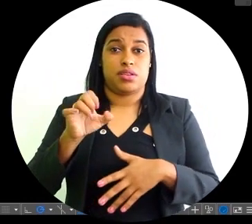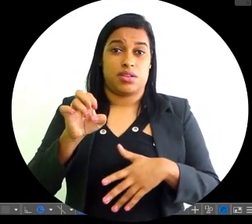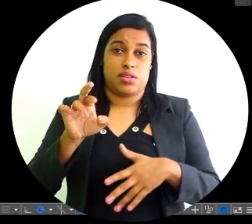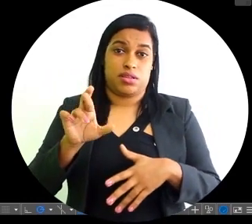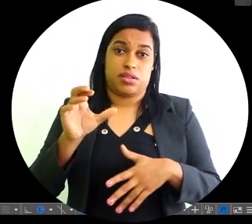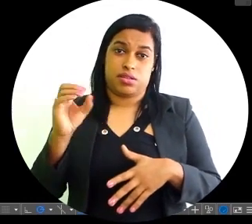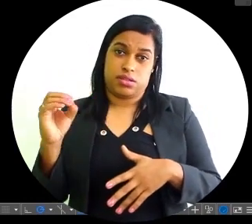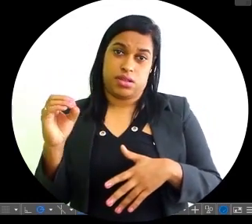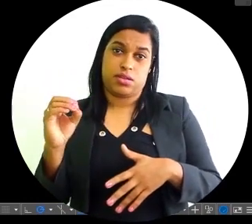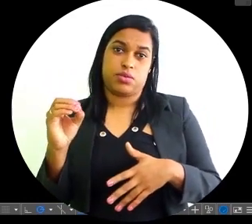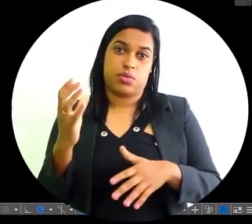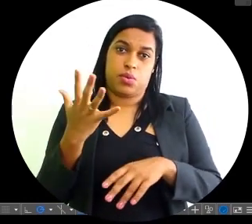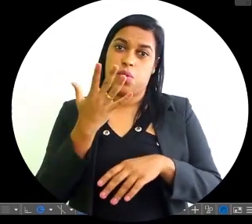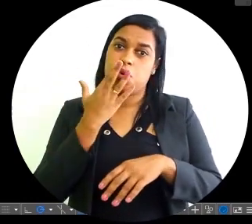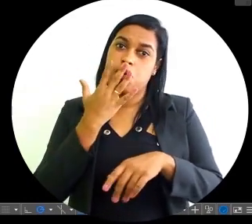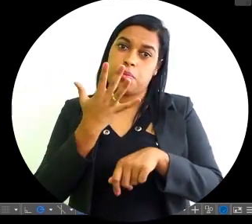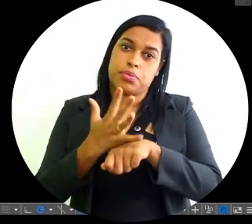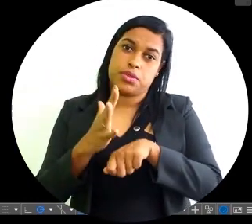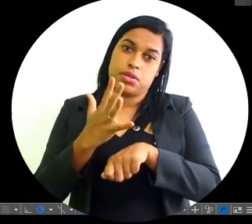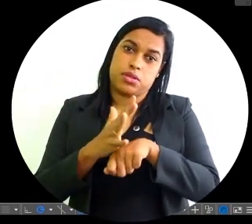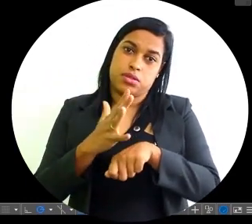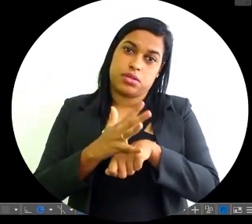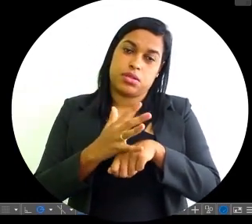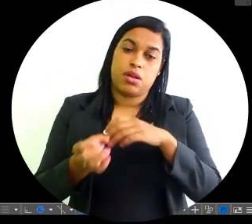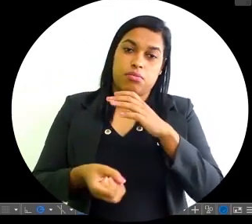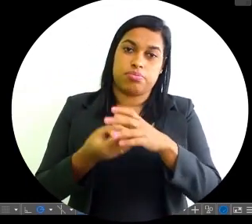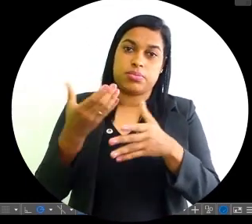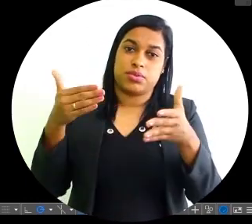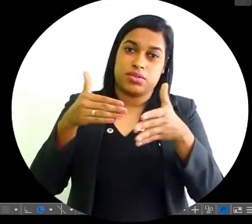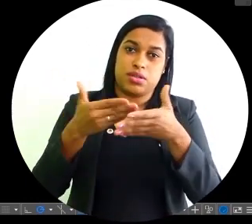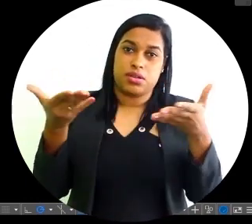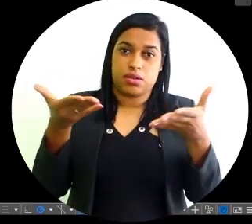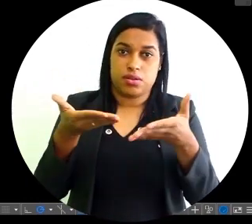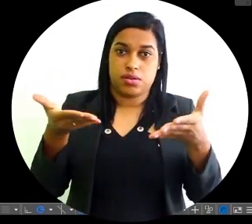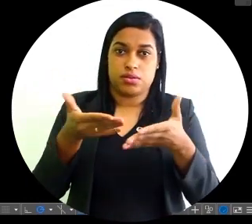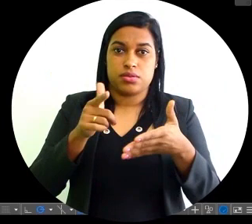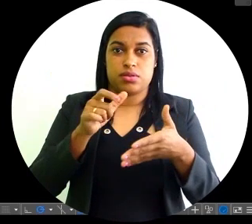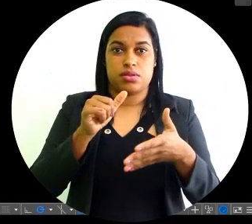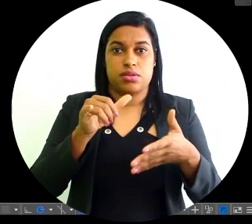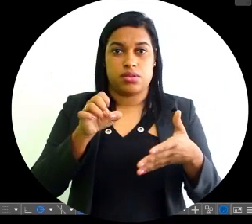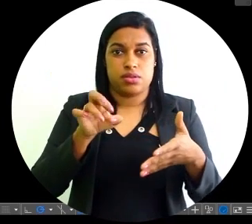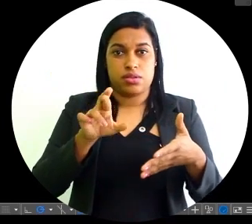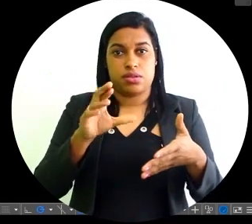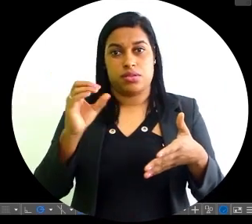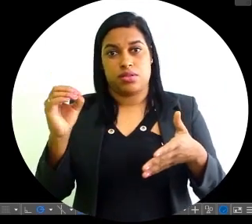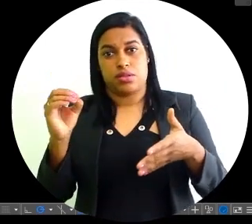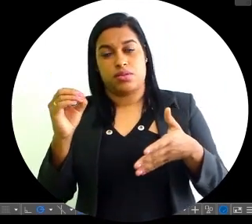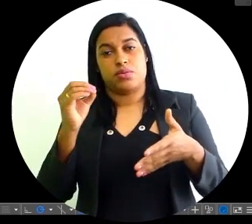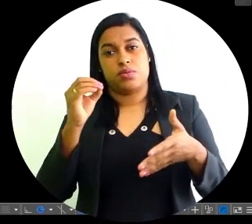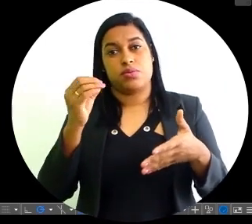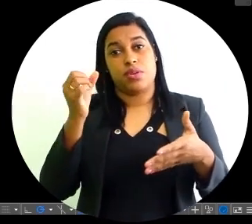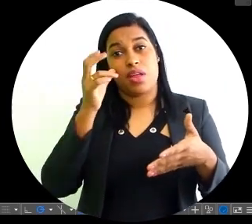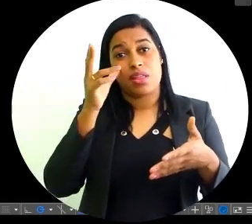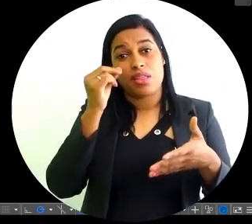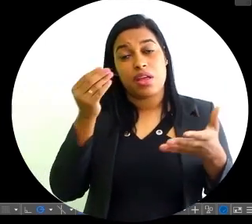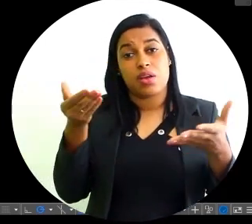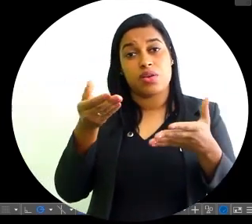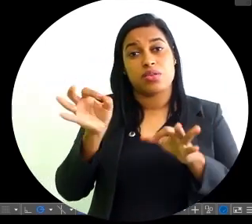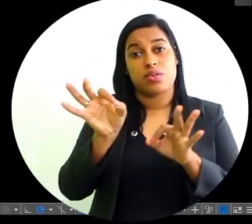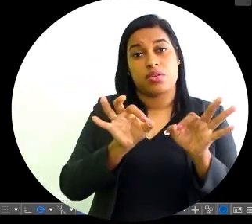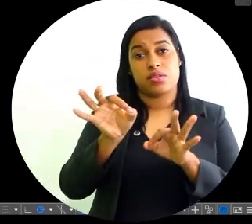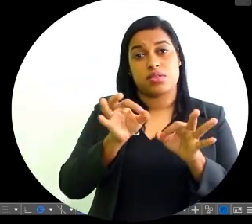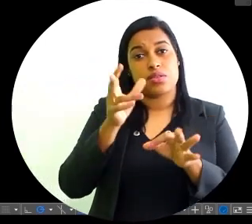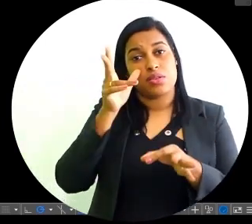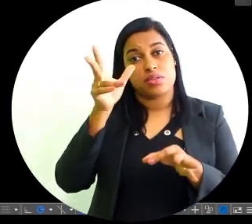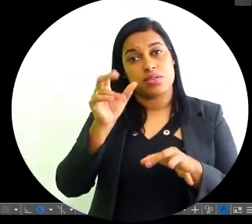cor branca. Então, tudo que a gente criou até agora foi utilizando esse Layer 0, mas a ideia agora é que vocês aprendam a organizar o desenho. Então, logo